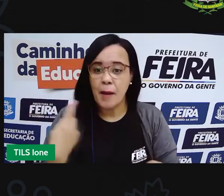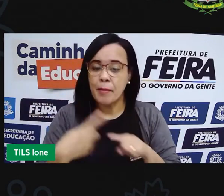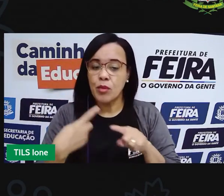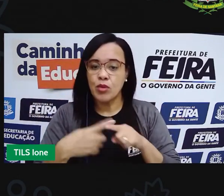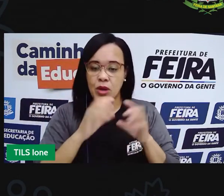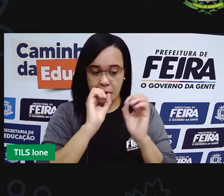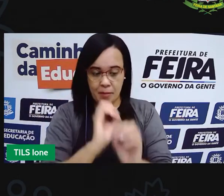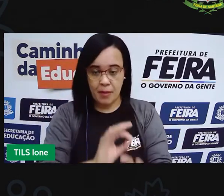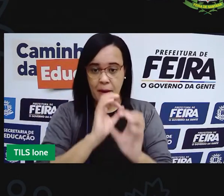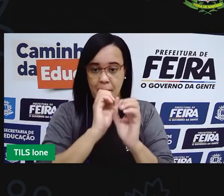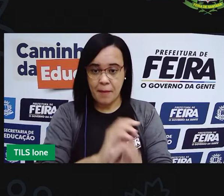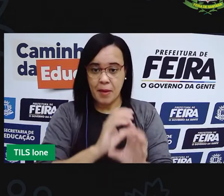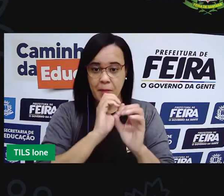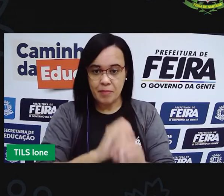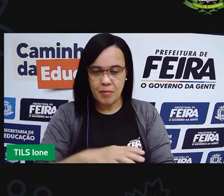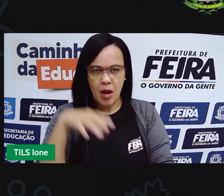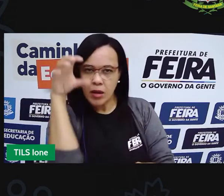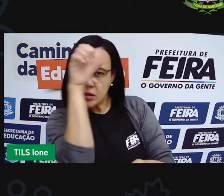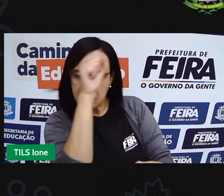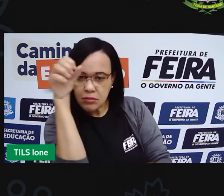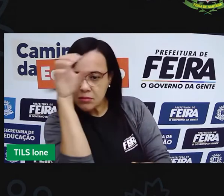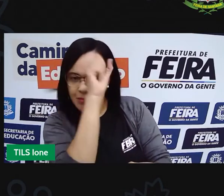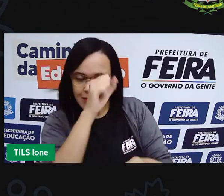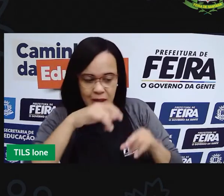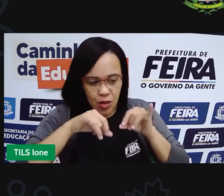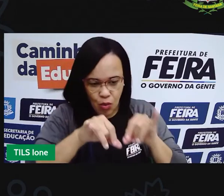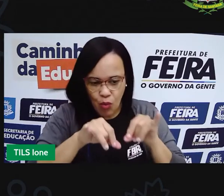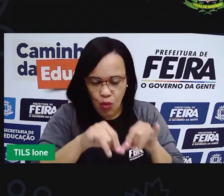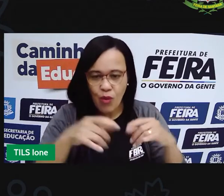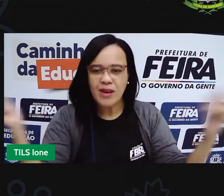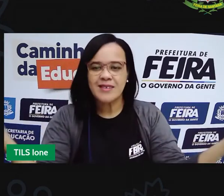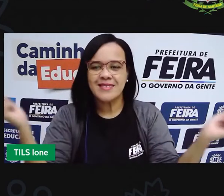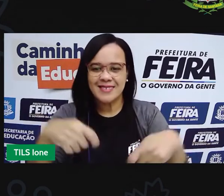fazer as compras.